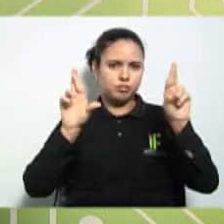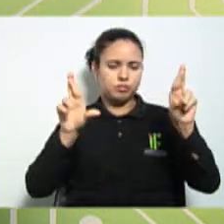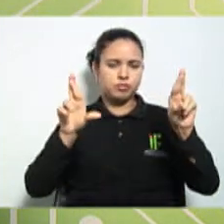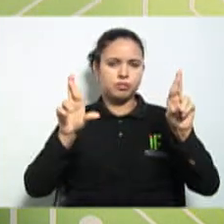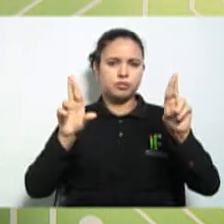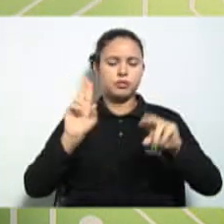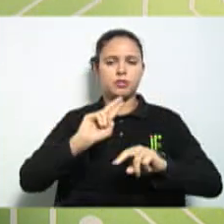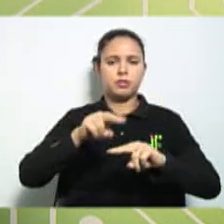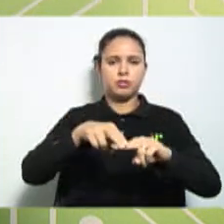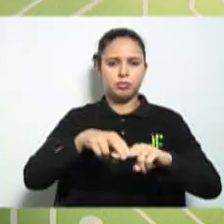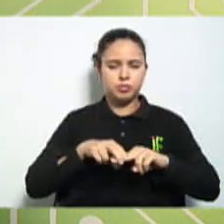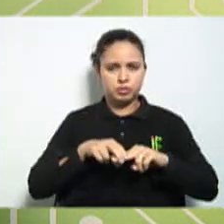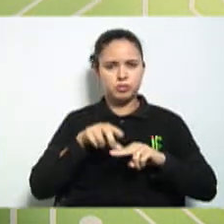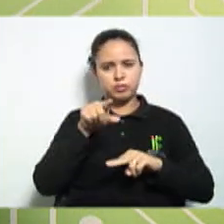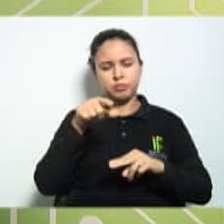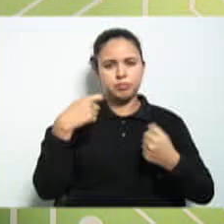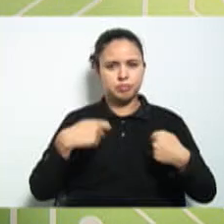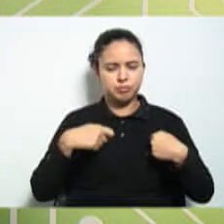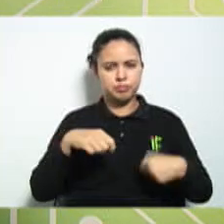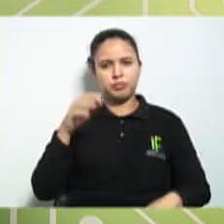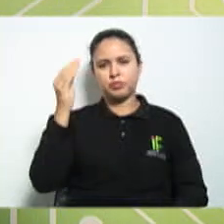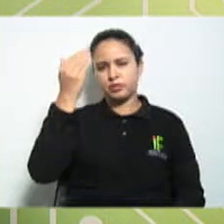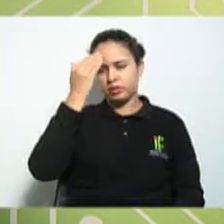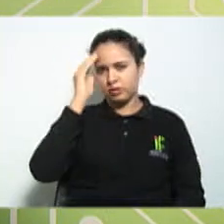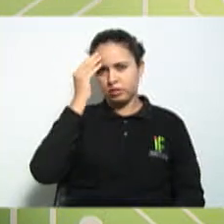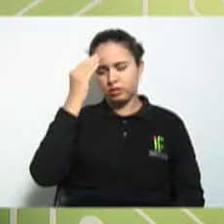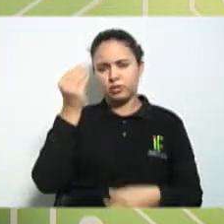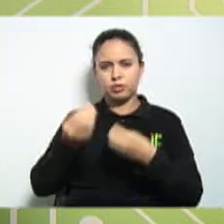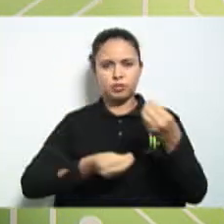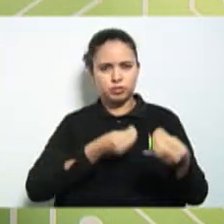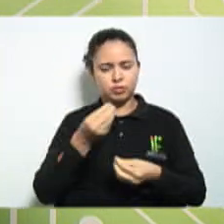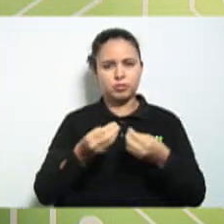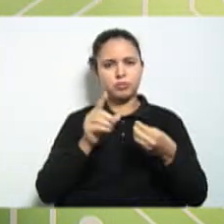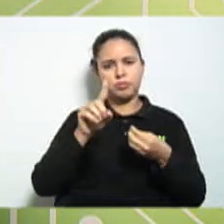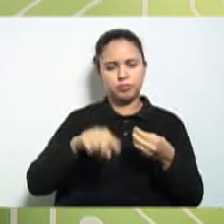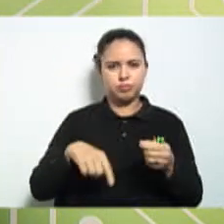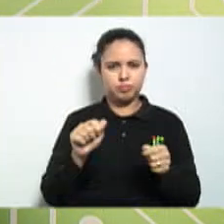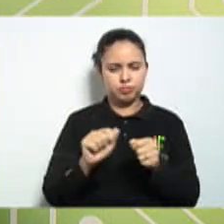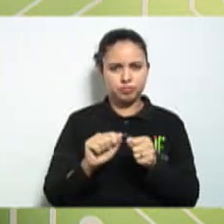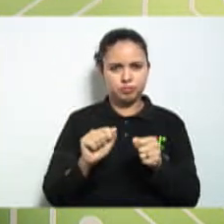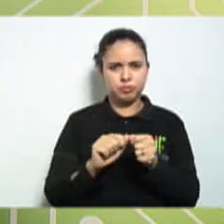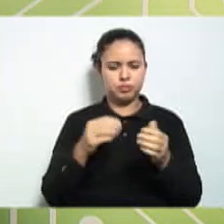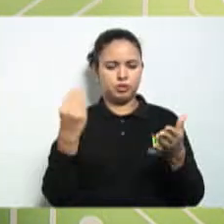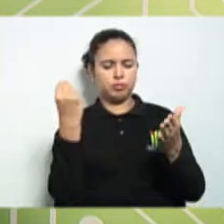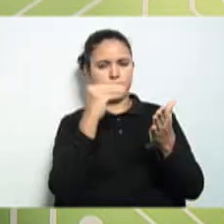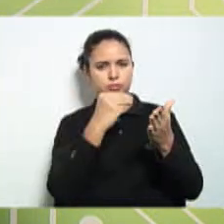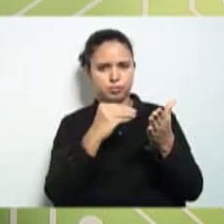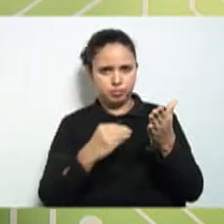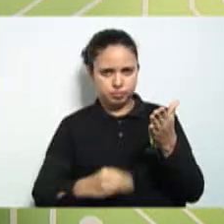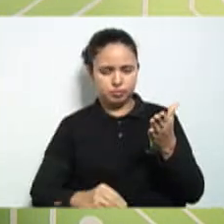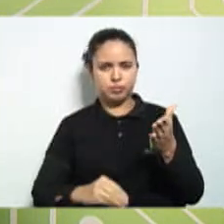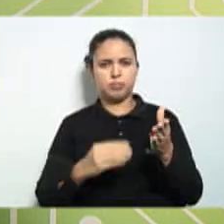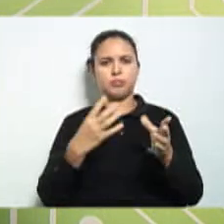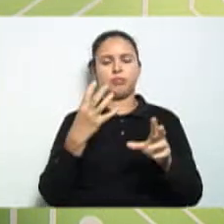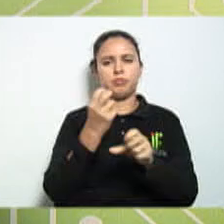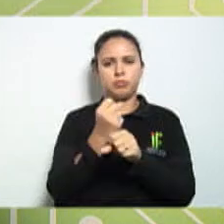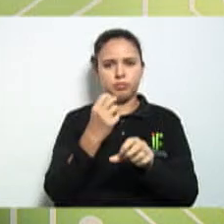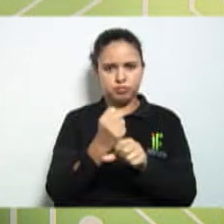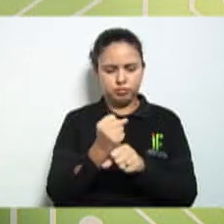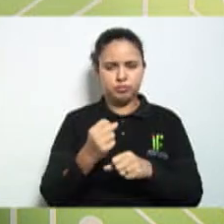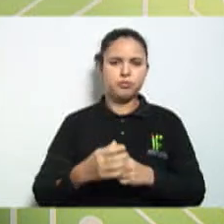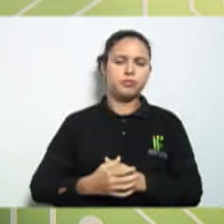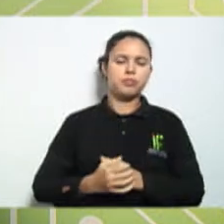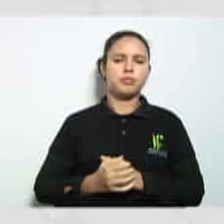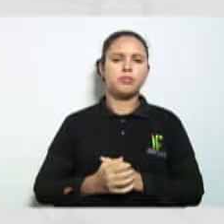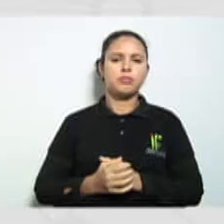vocês precisam compreender como é realizado esses lançamentos contábeis, correto? Continuando lá